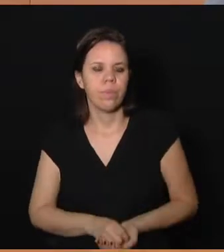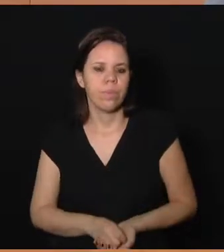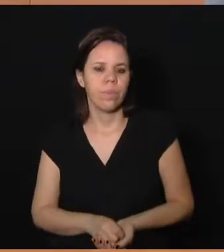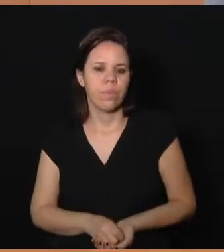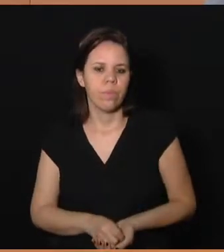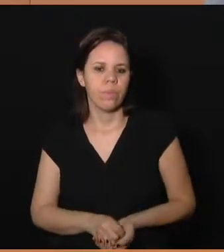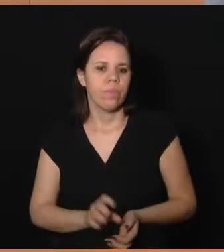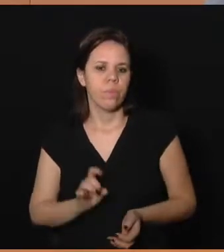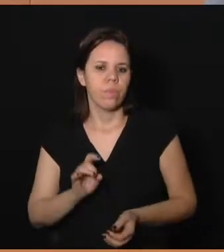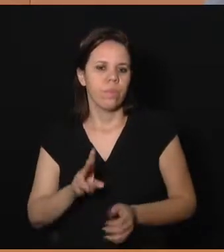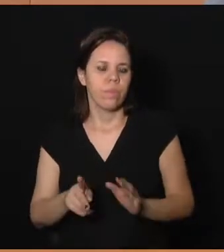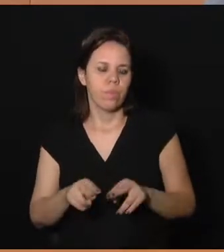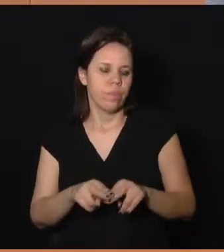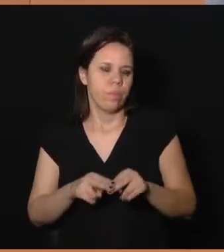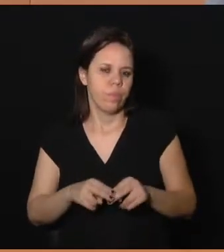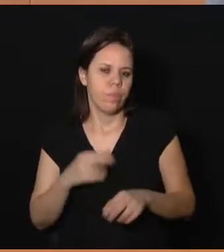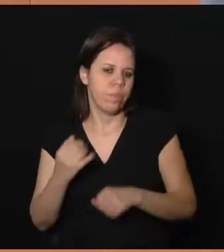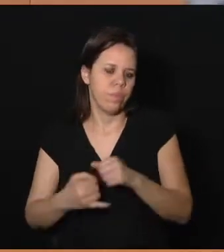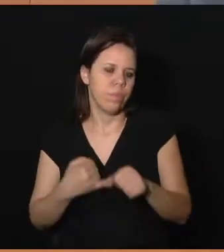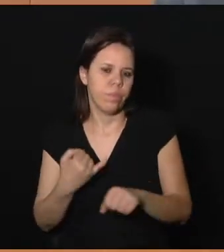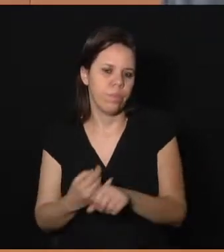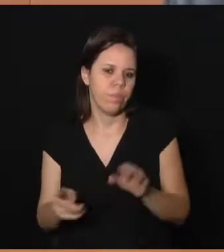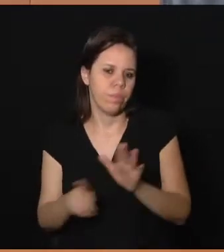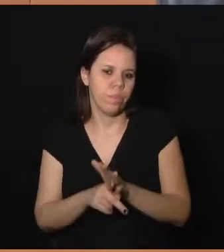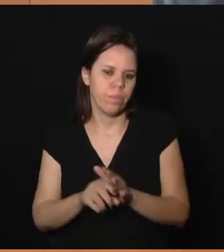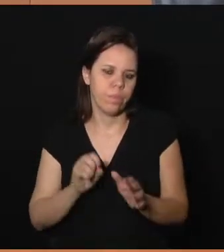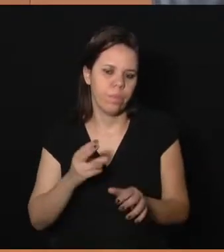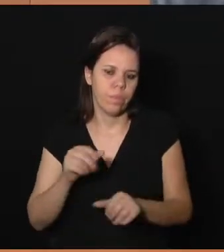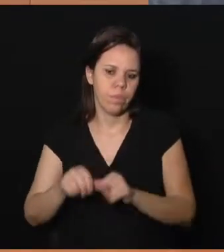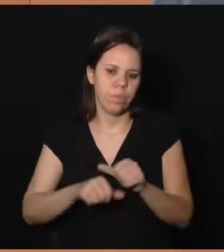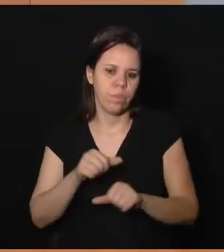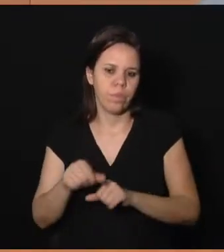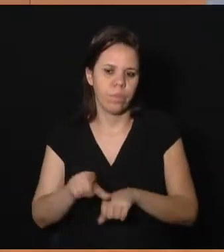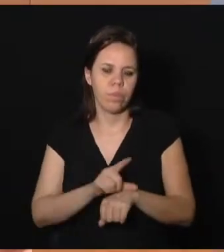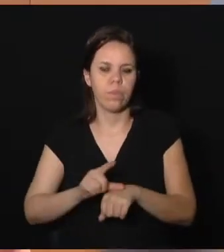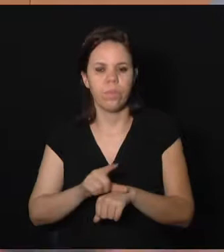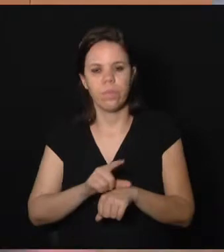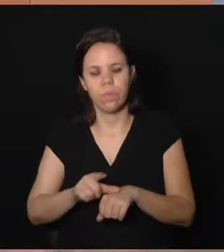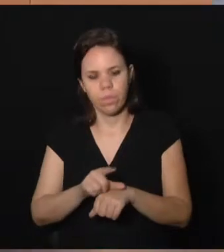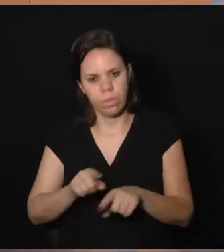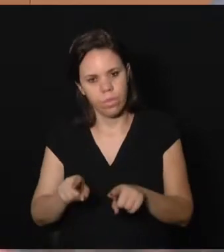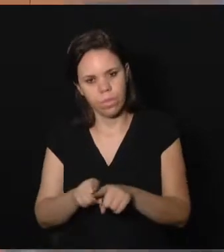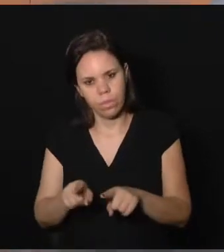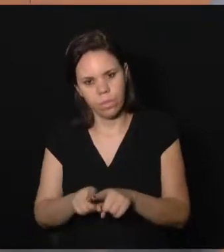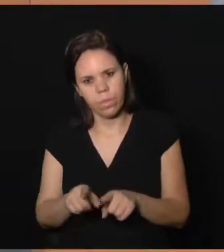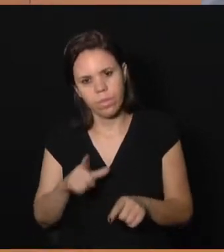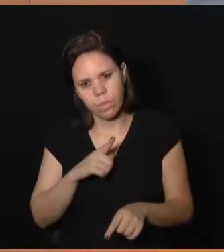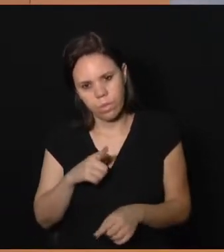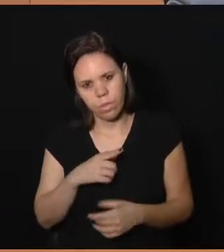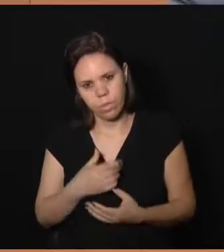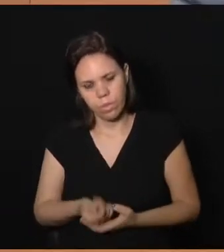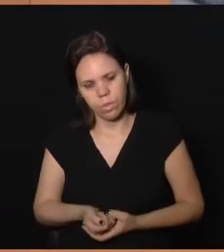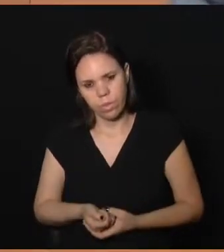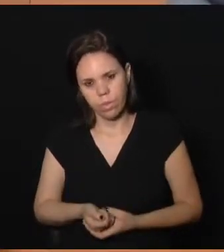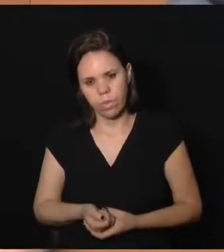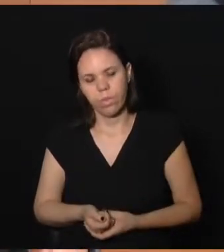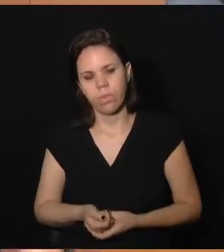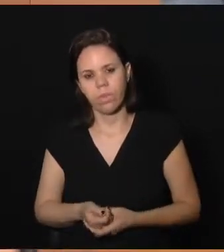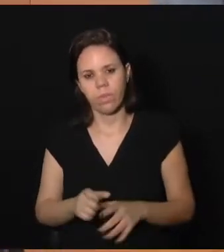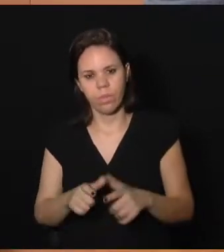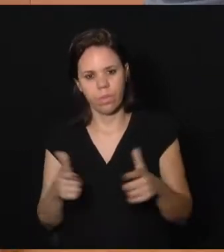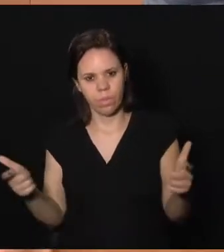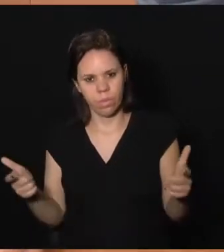em função do próprio portal e das mudanças na legislação, elas advêm exatamente dessa